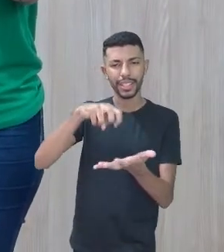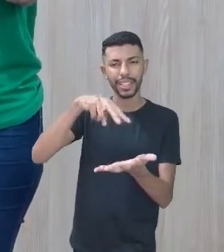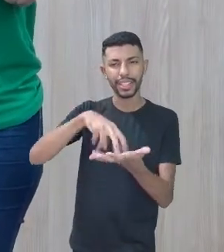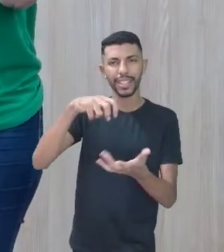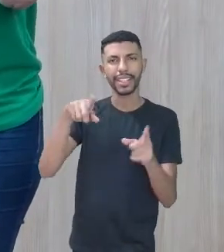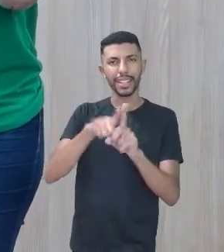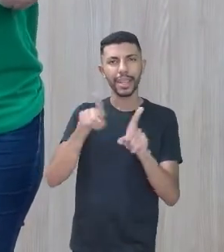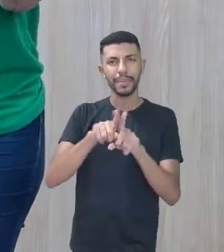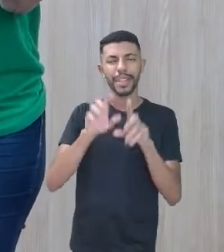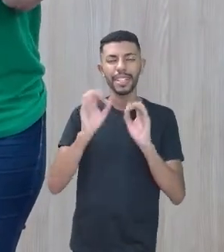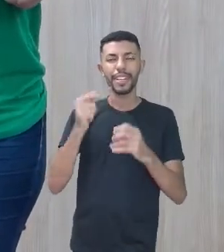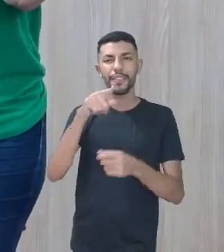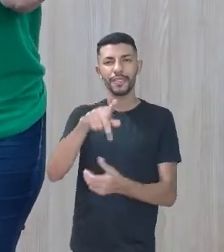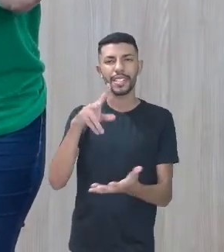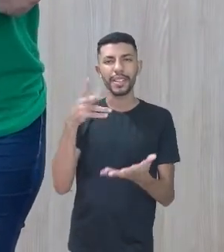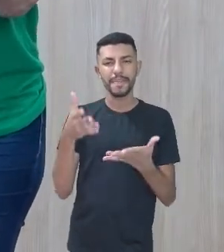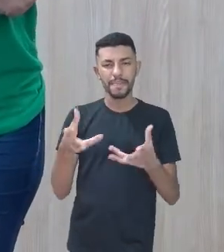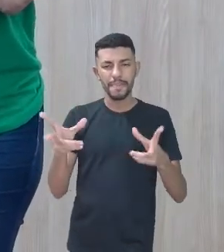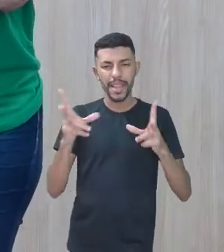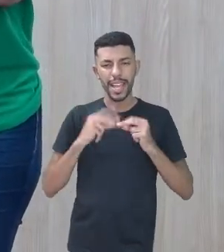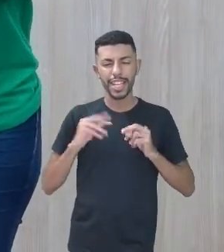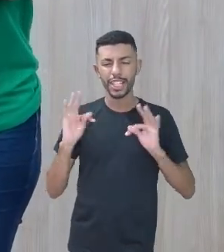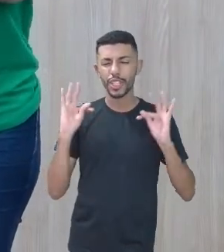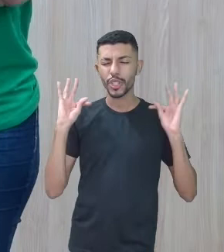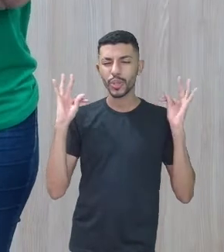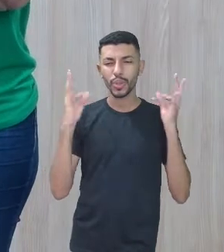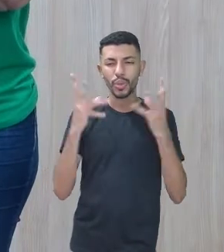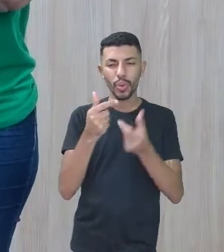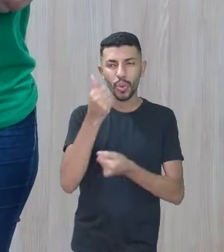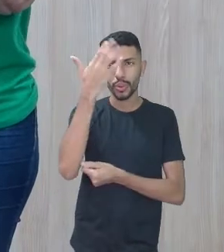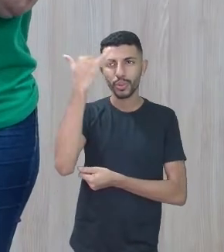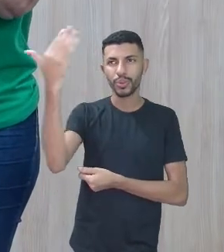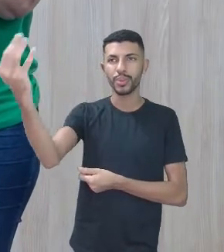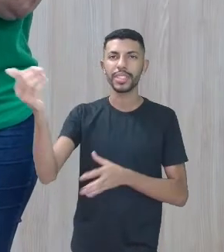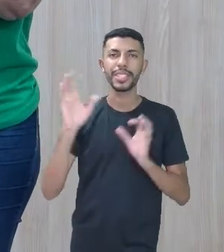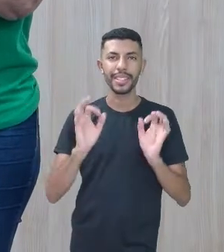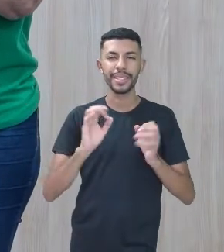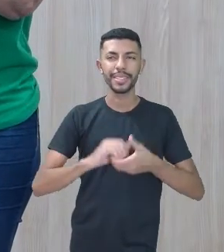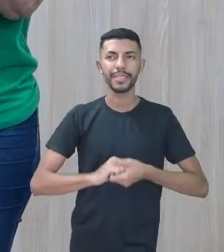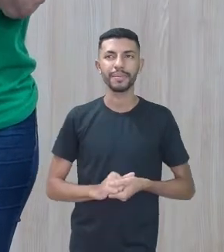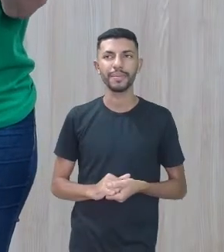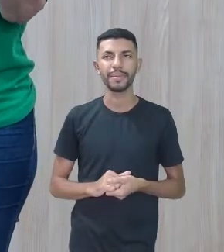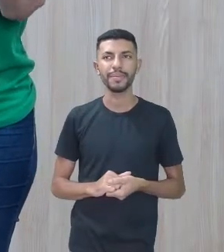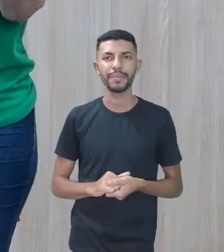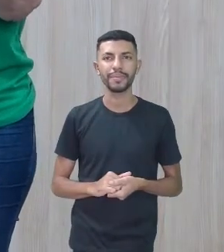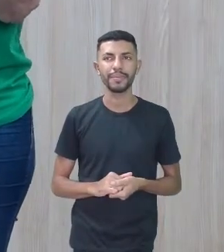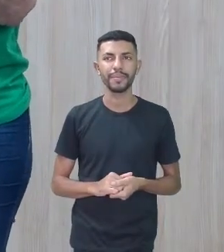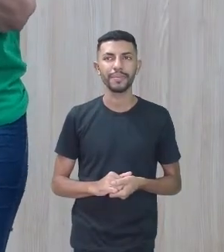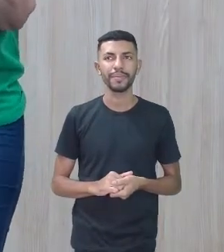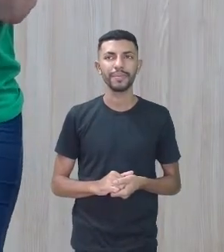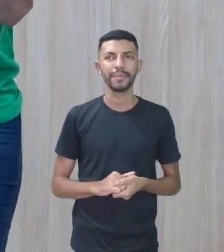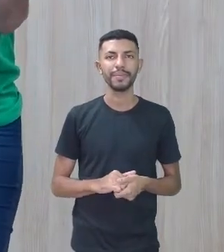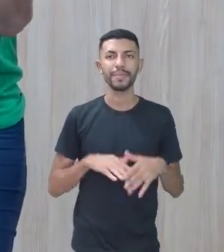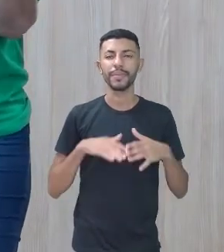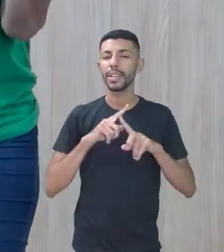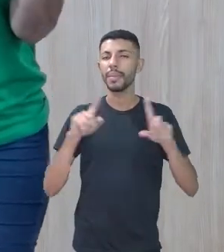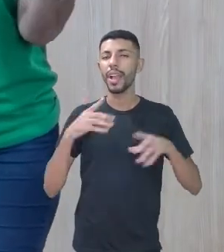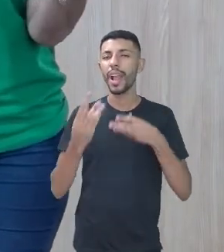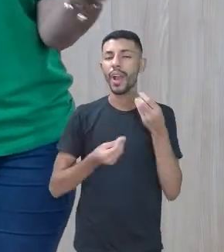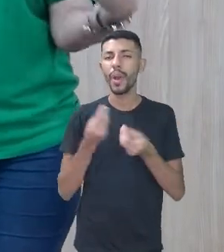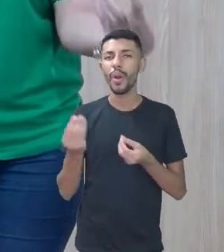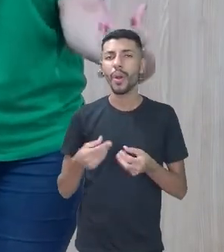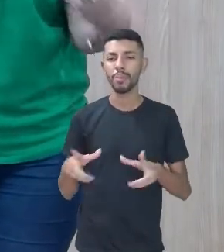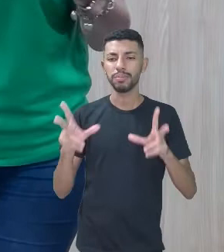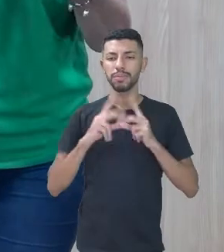alegria. Você merece todo o sucesso, não é? Agora, como é que vocês vão merecer todo